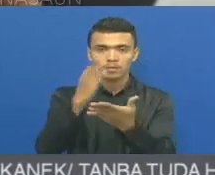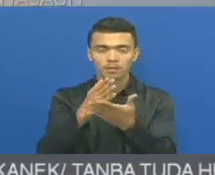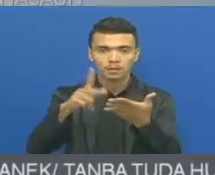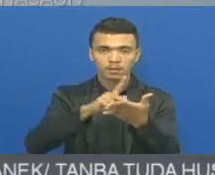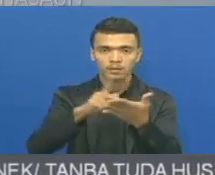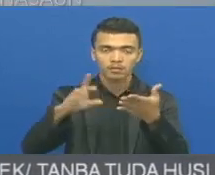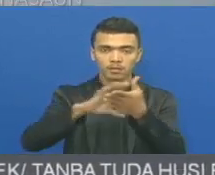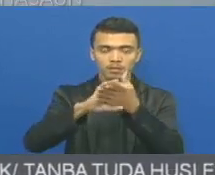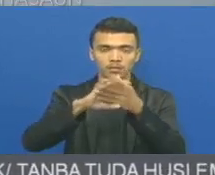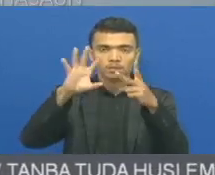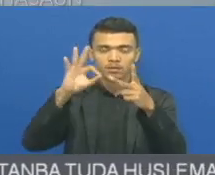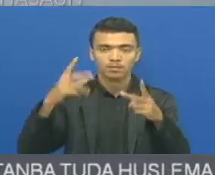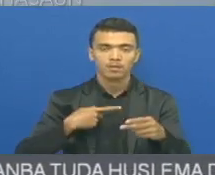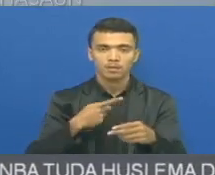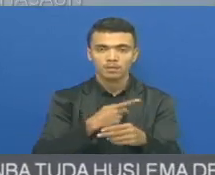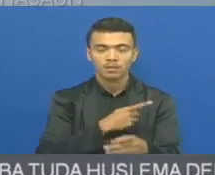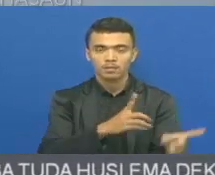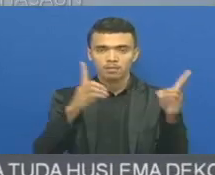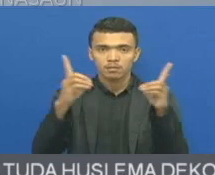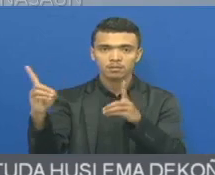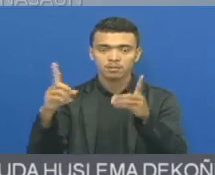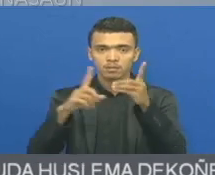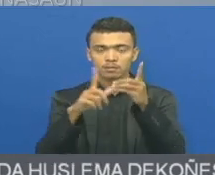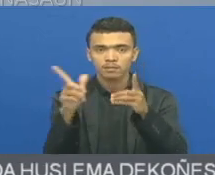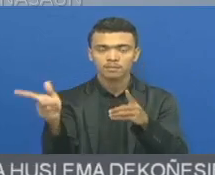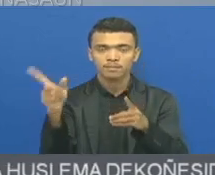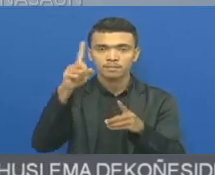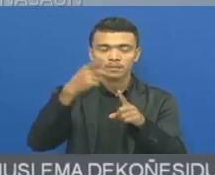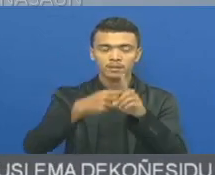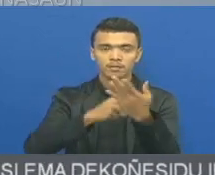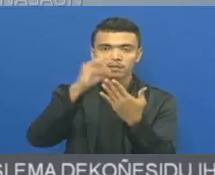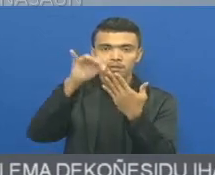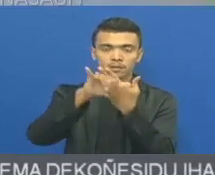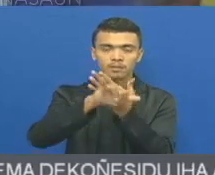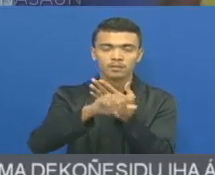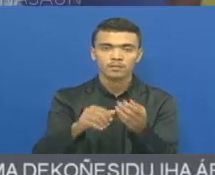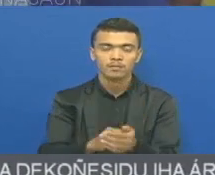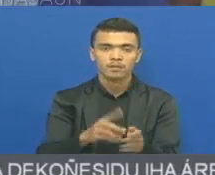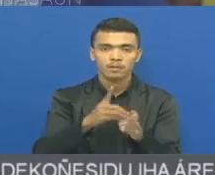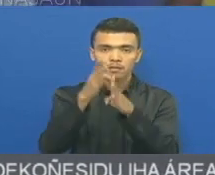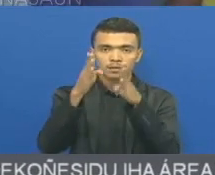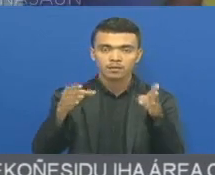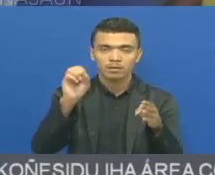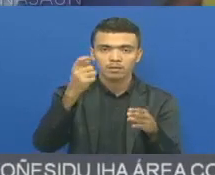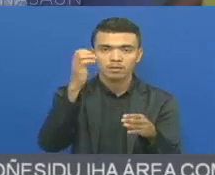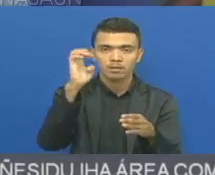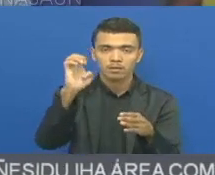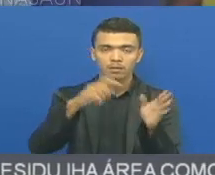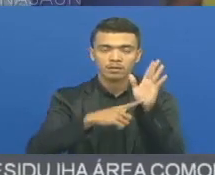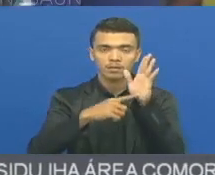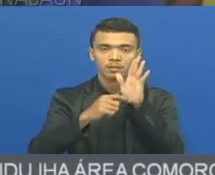eleição parlamentar, nebe se realiza e aloran ronul resing ida fulang ne. Diretor Stai acrescenta, além de